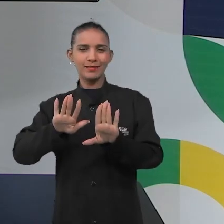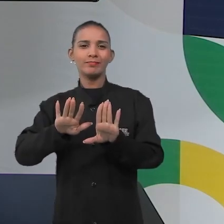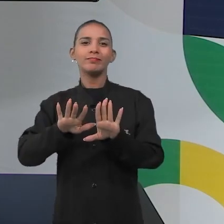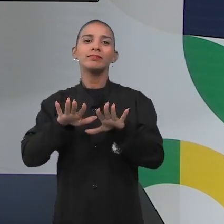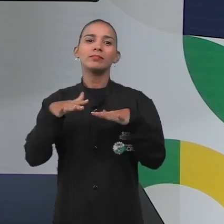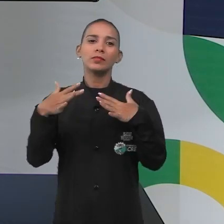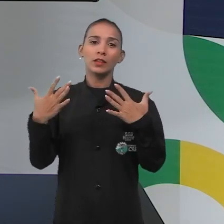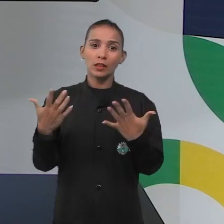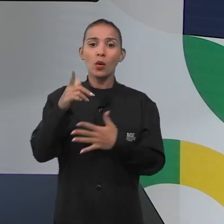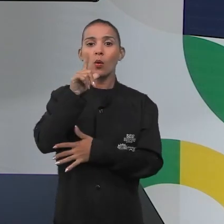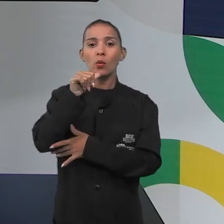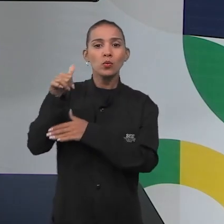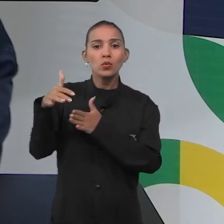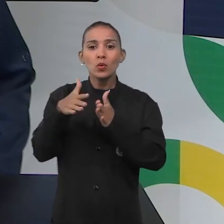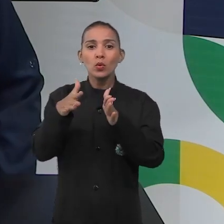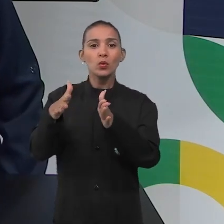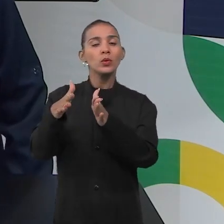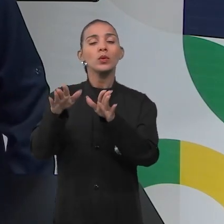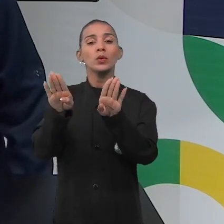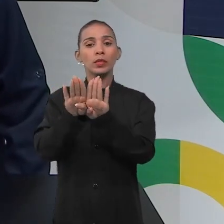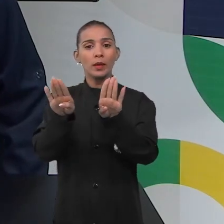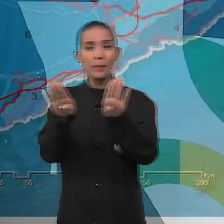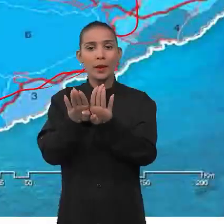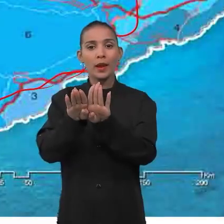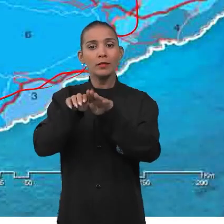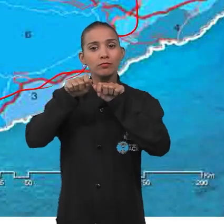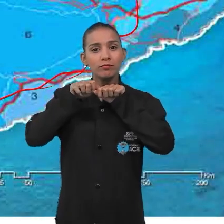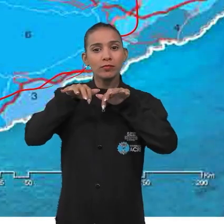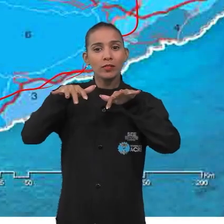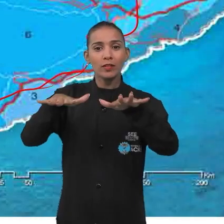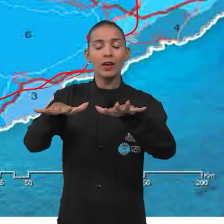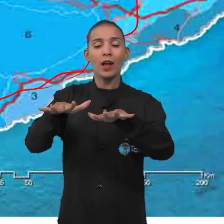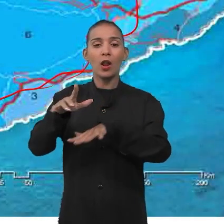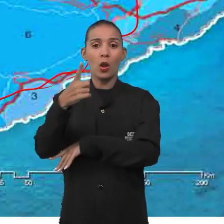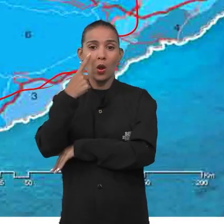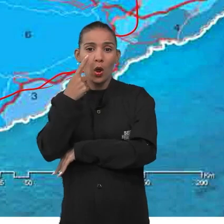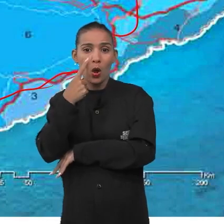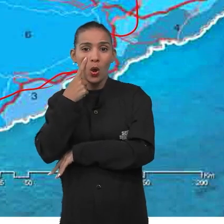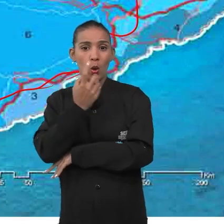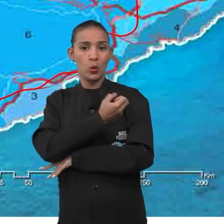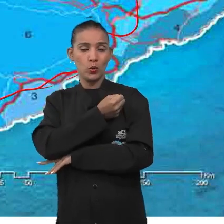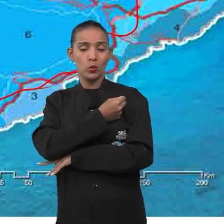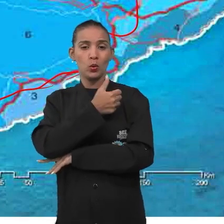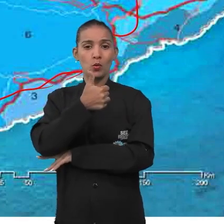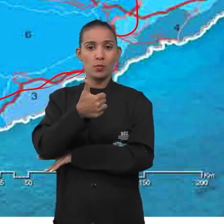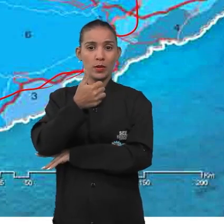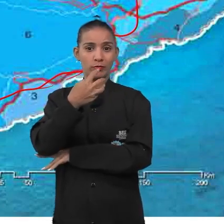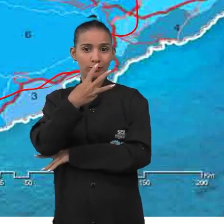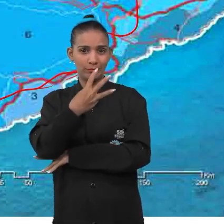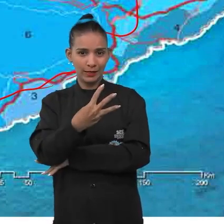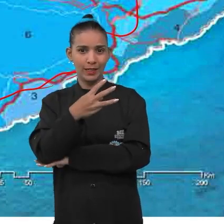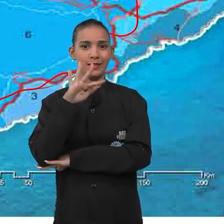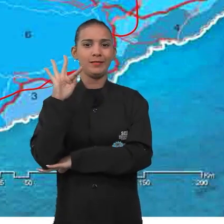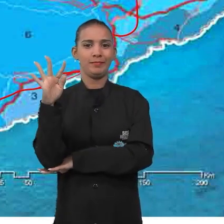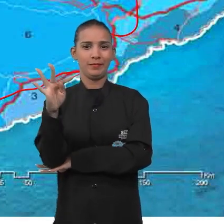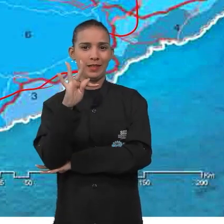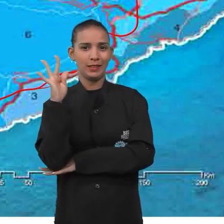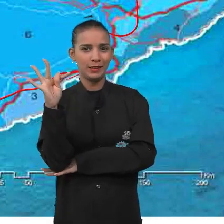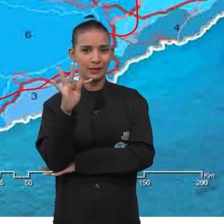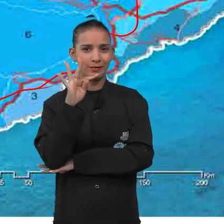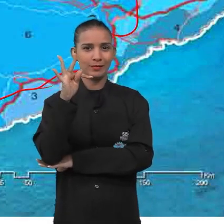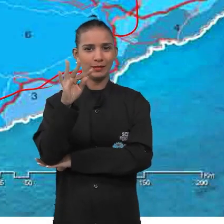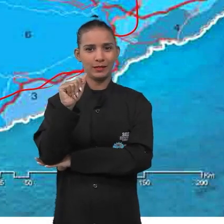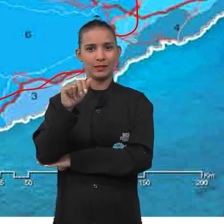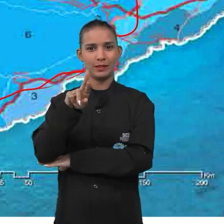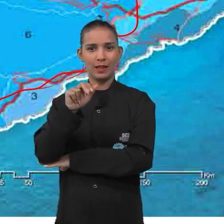dos principais rios. Ia me esquecendo, vamos ver aqui o número 13, que é o rio Tarauacá. Então, toda essa